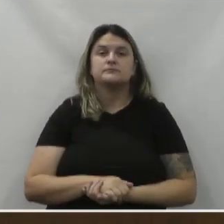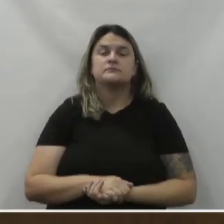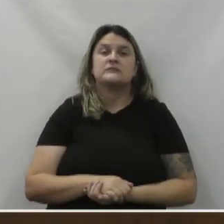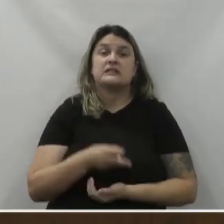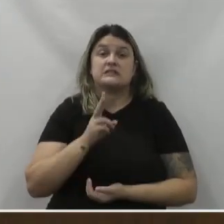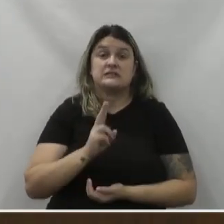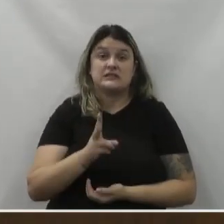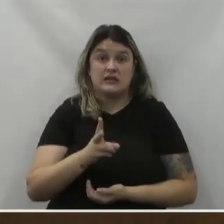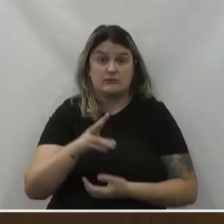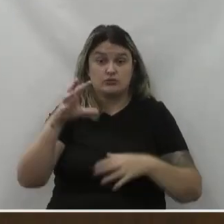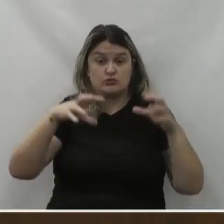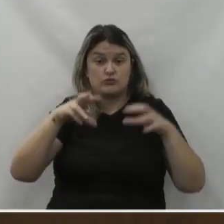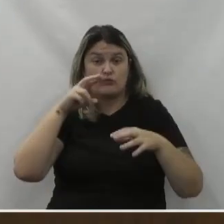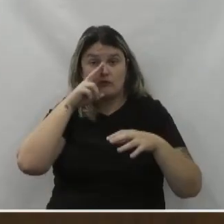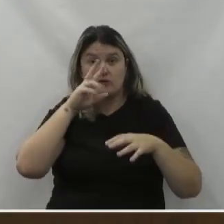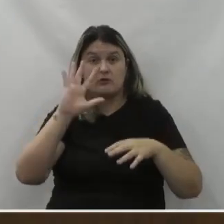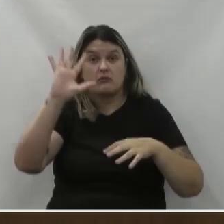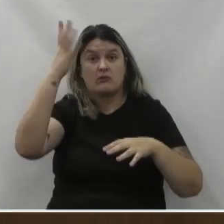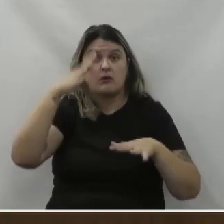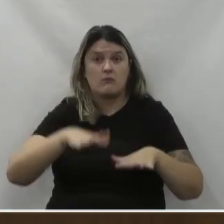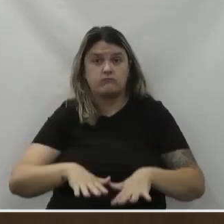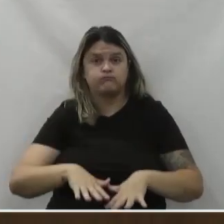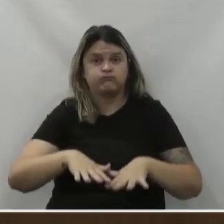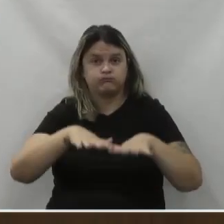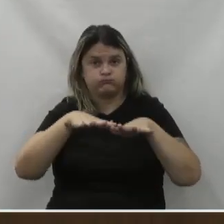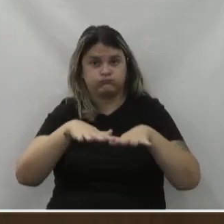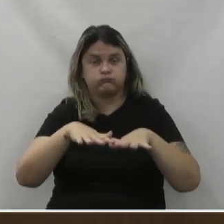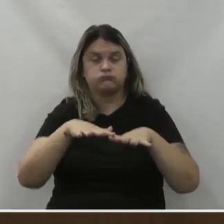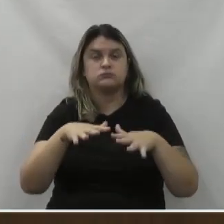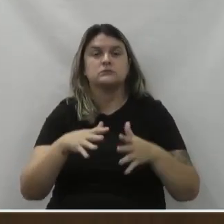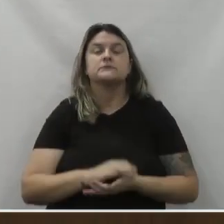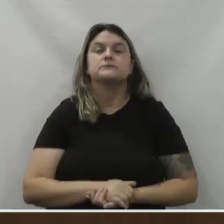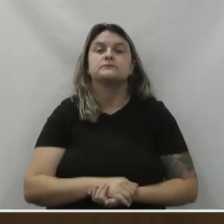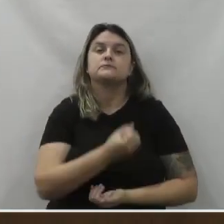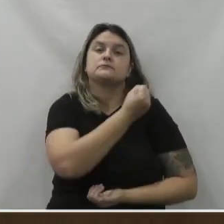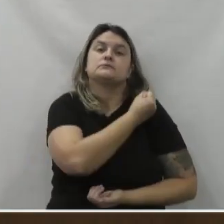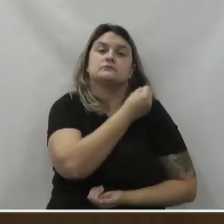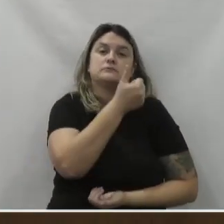ocasionando alagamentos e transtornos à população. Indicação número